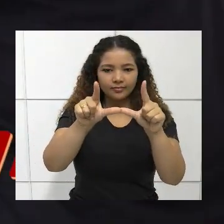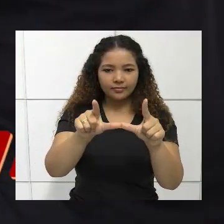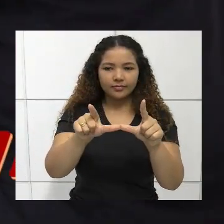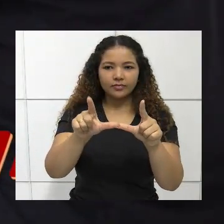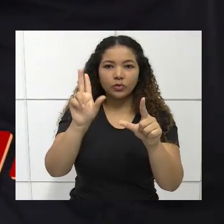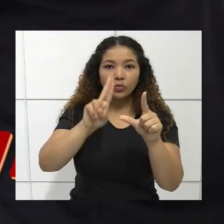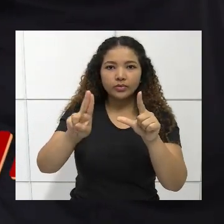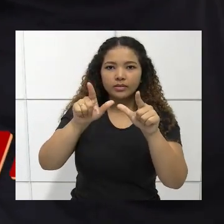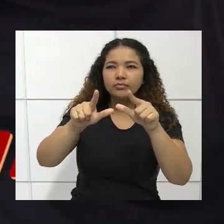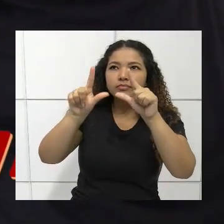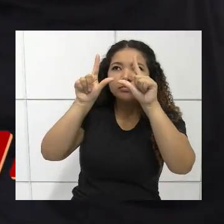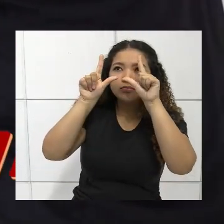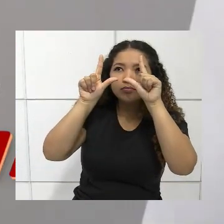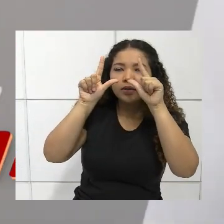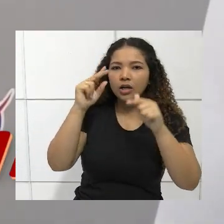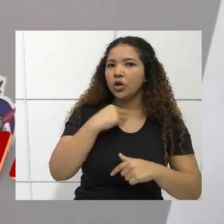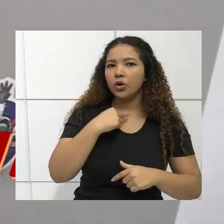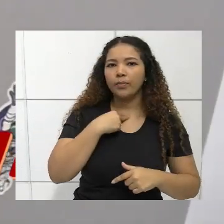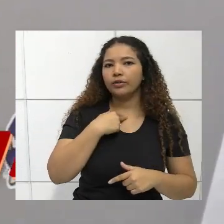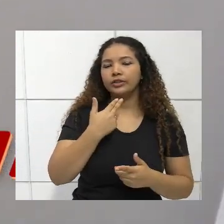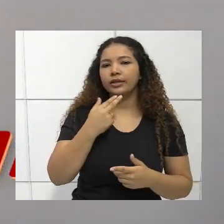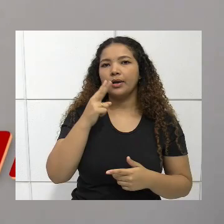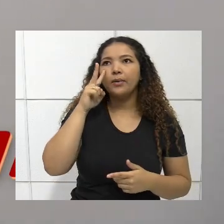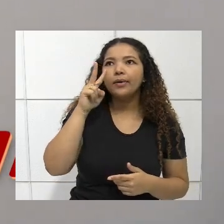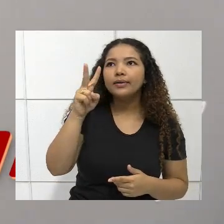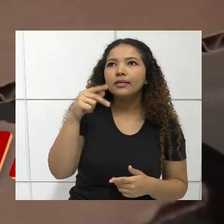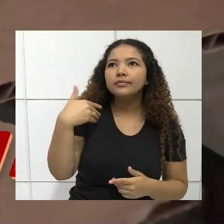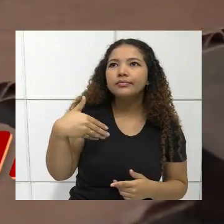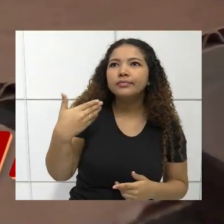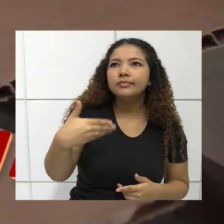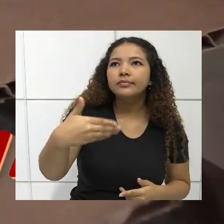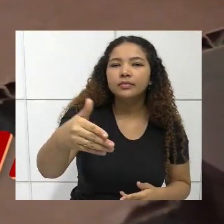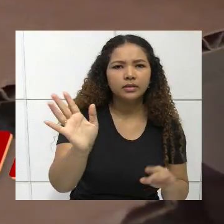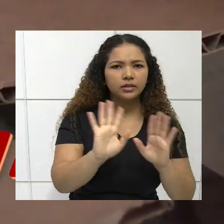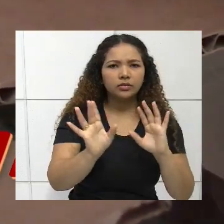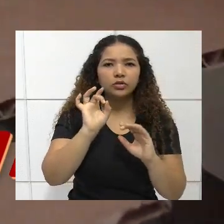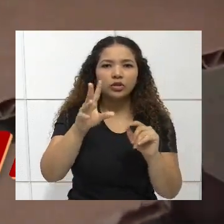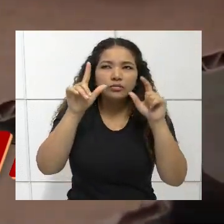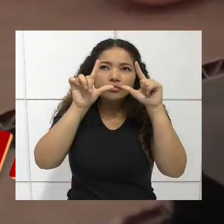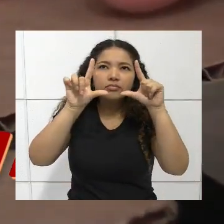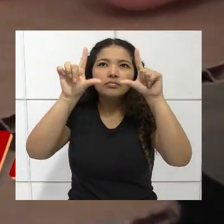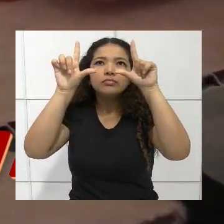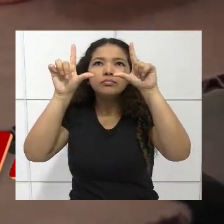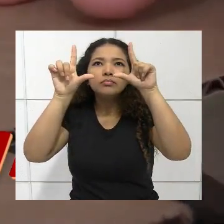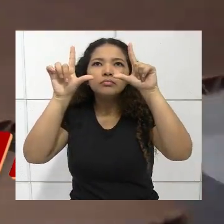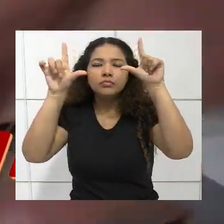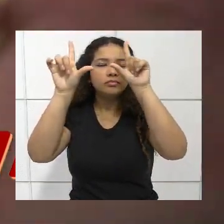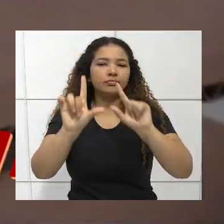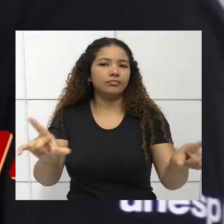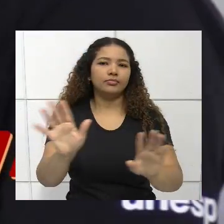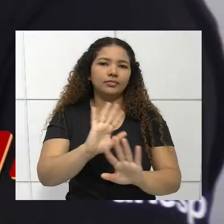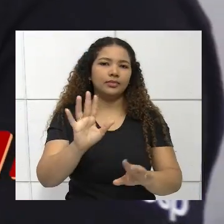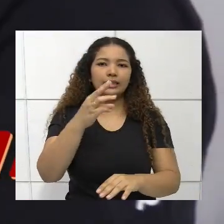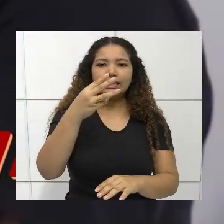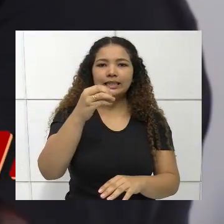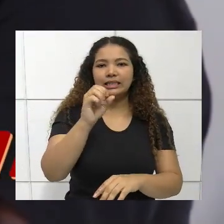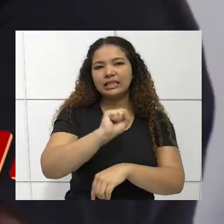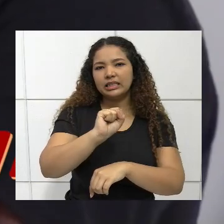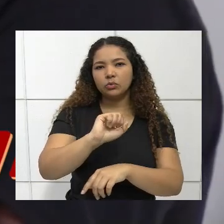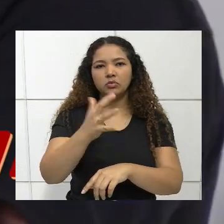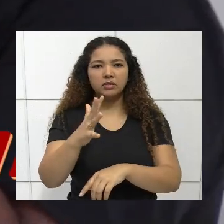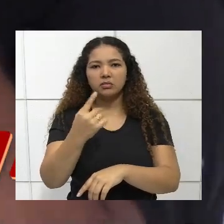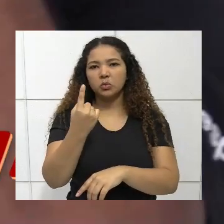olhando mais de 5 minutos. Aliás, você não pode ficar olhando por muito tempo, você tem que olhar uma vez, uns 30 segundos aproximadamente, ou